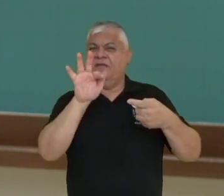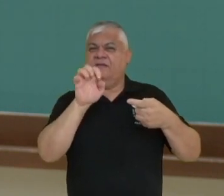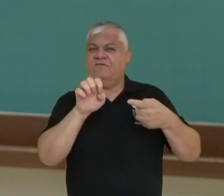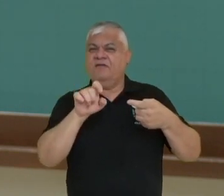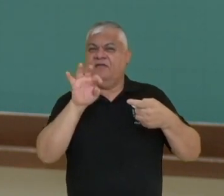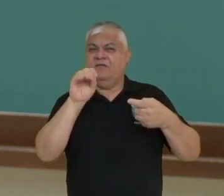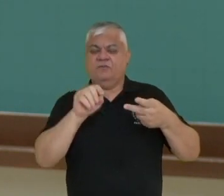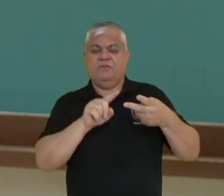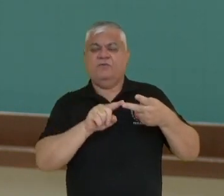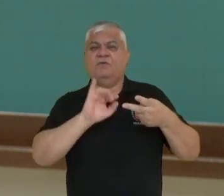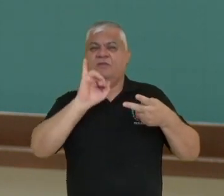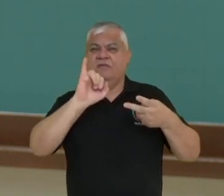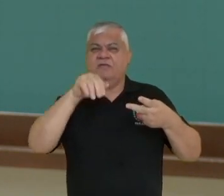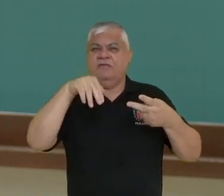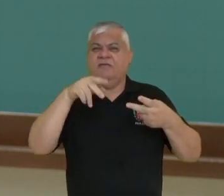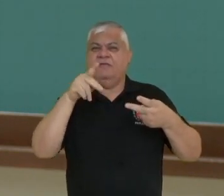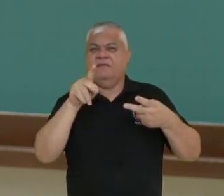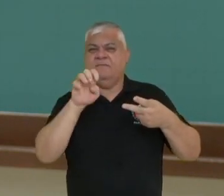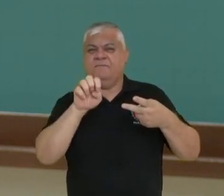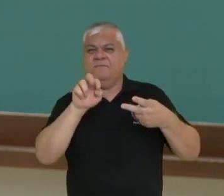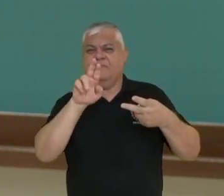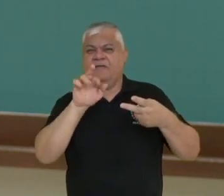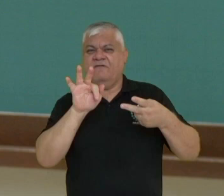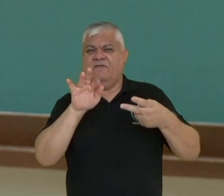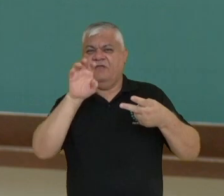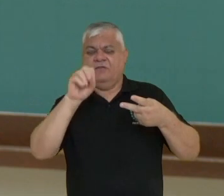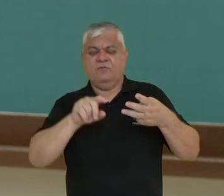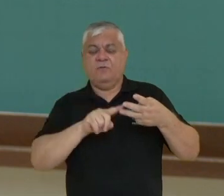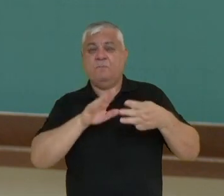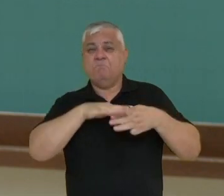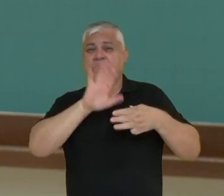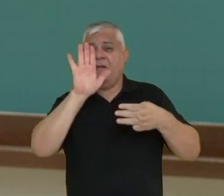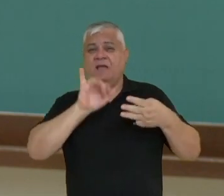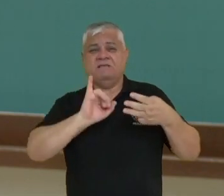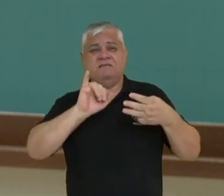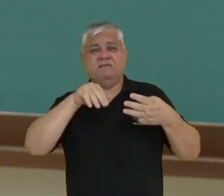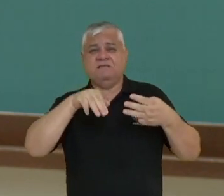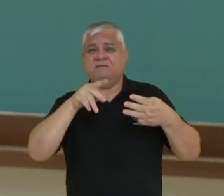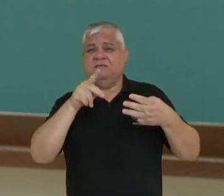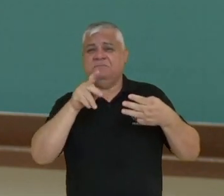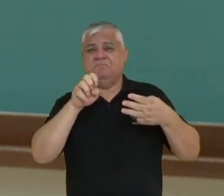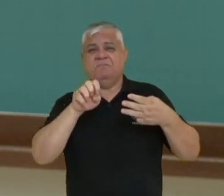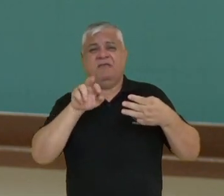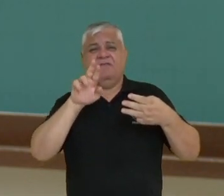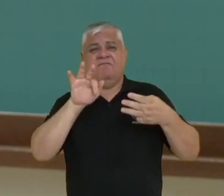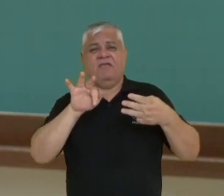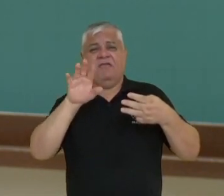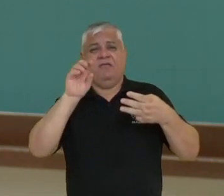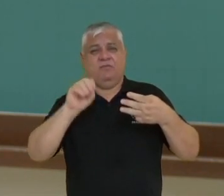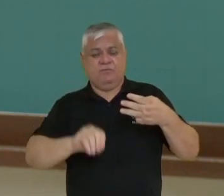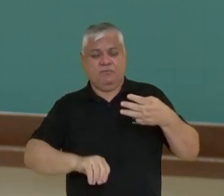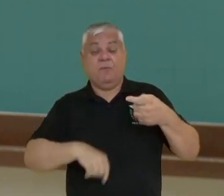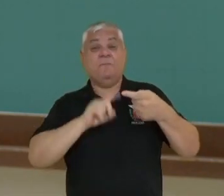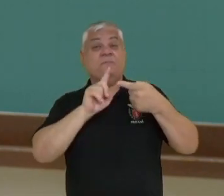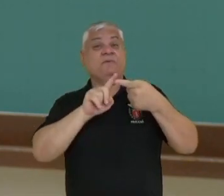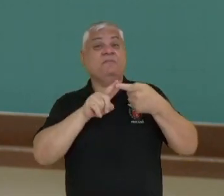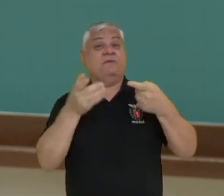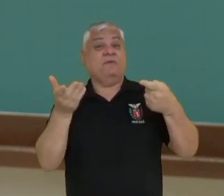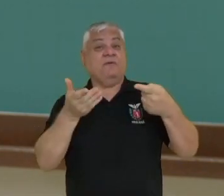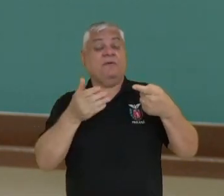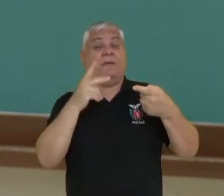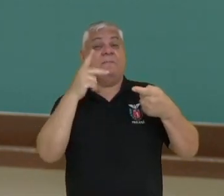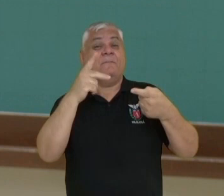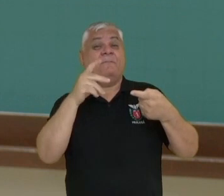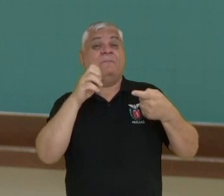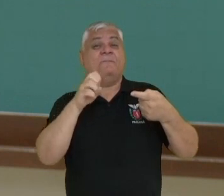mais que perfeito. Não esqueçam, certo? Primeiramente, vamos falar sobre o pretérito perfeito. Por que